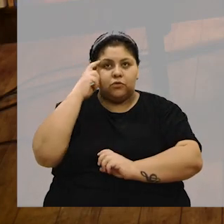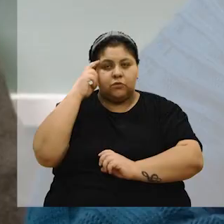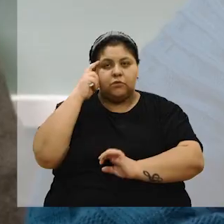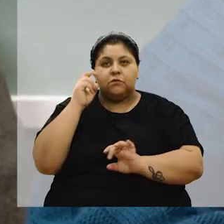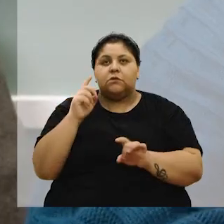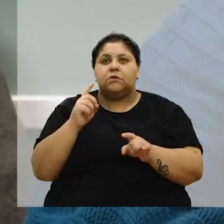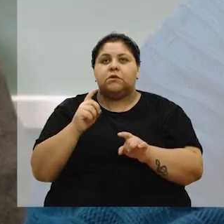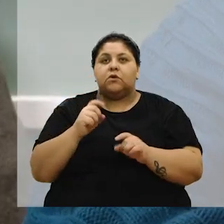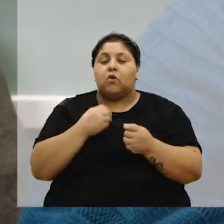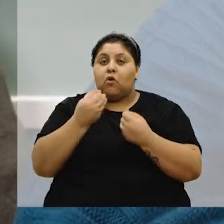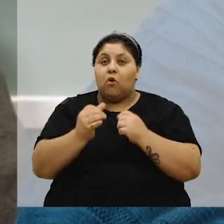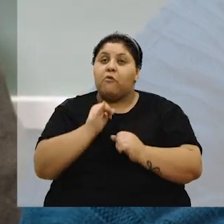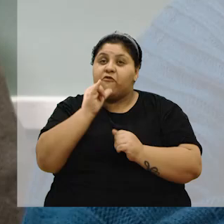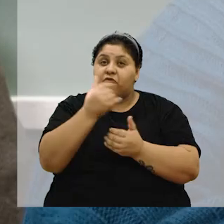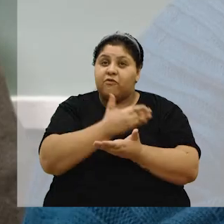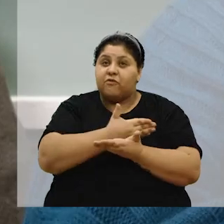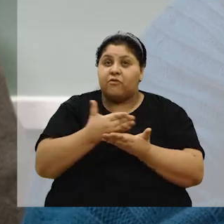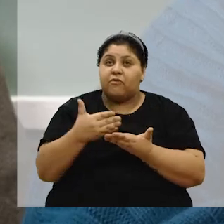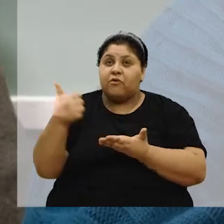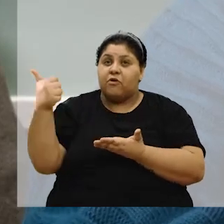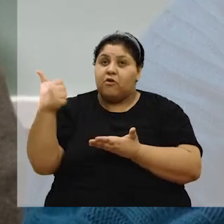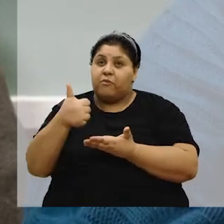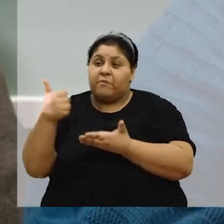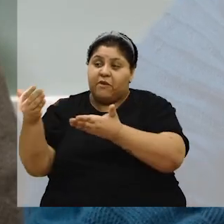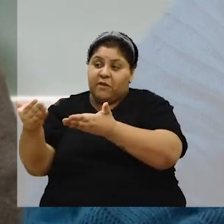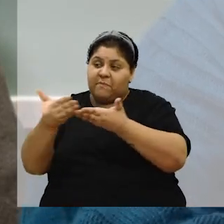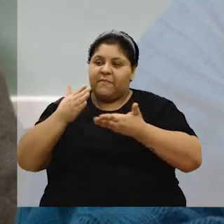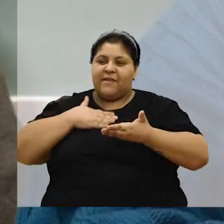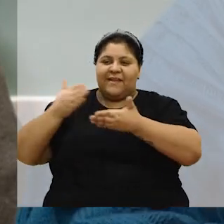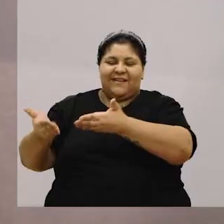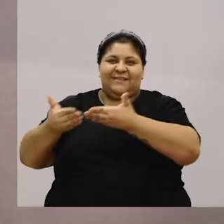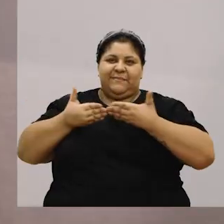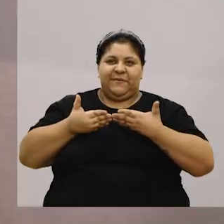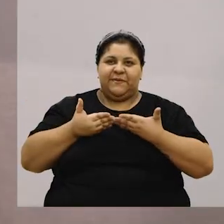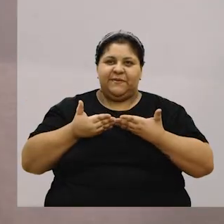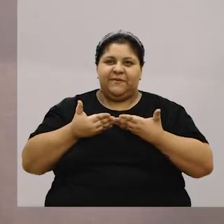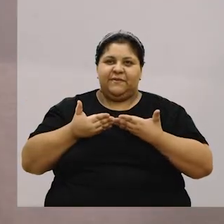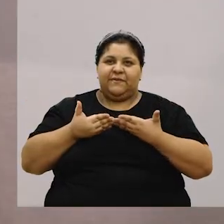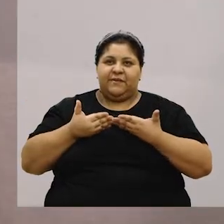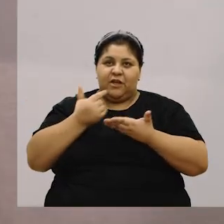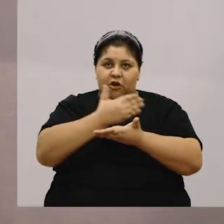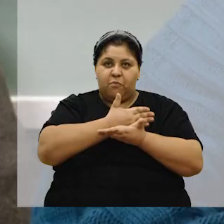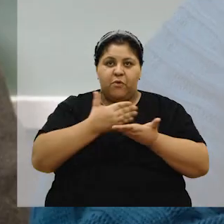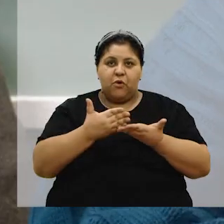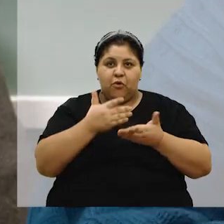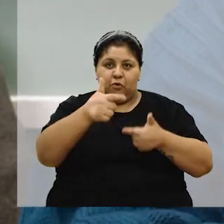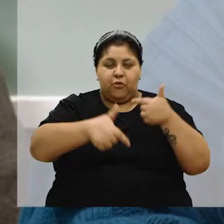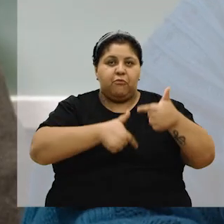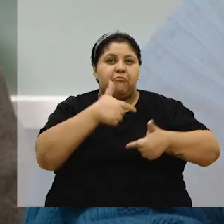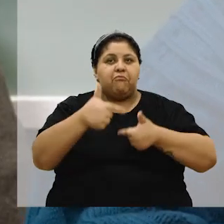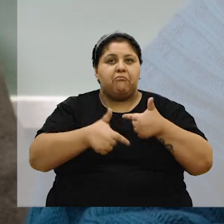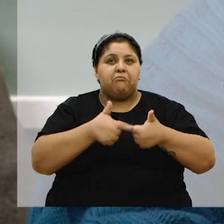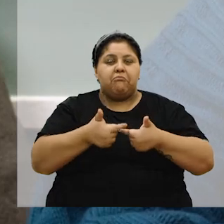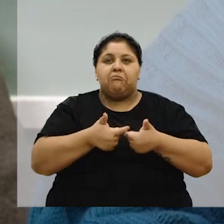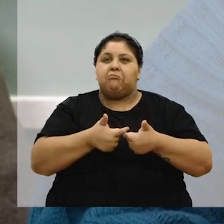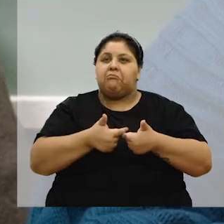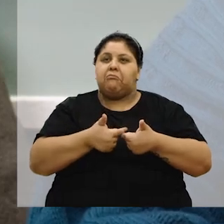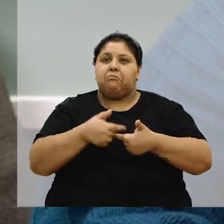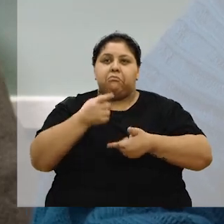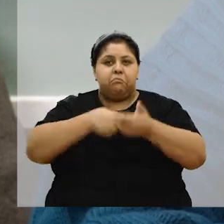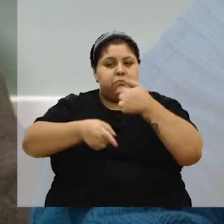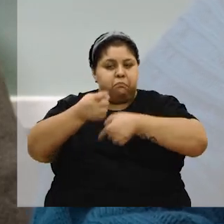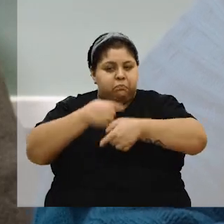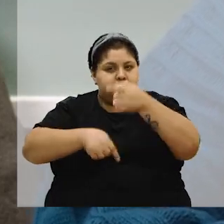nossa cultura. Inclusive, como eu mencionei no começo, foi o primeiro veículo que me recebeu. Então, para o meu começo de carreira, foi um